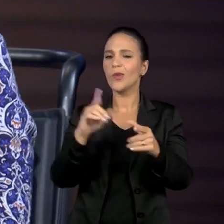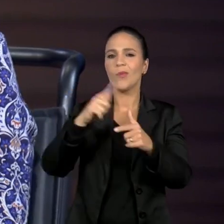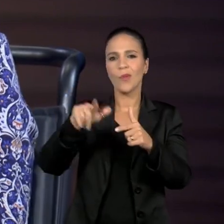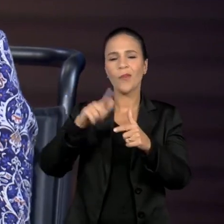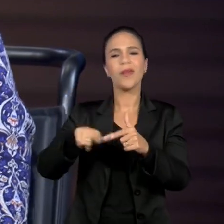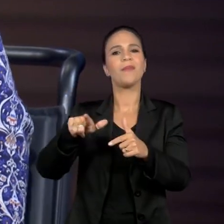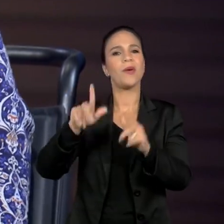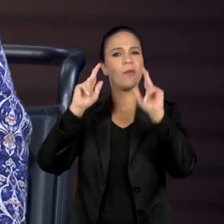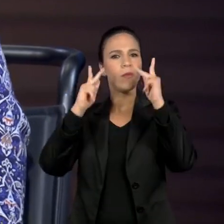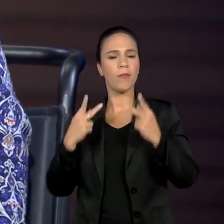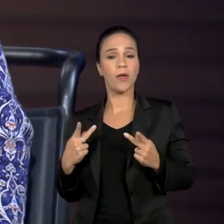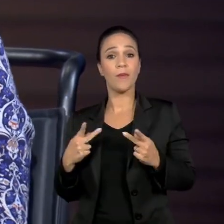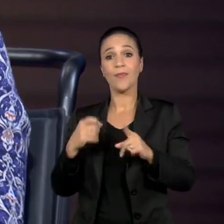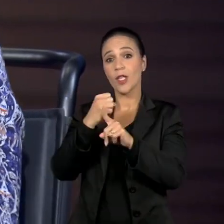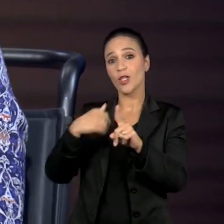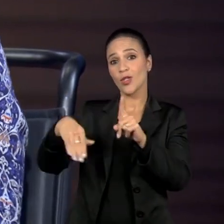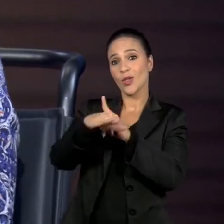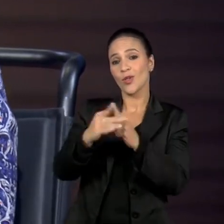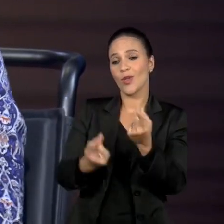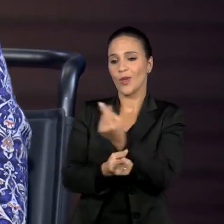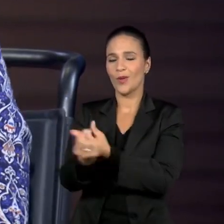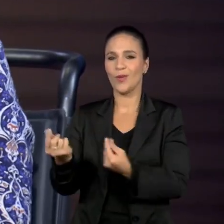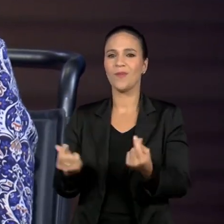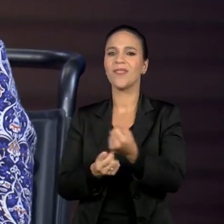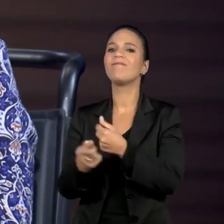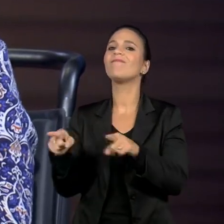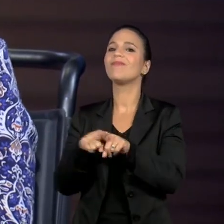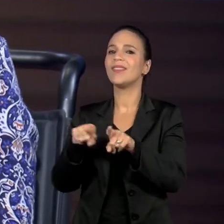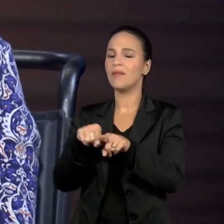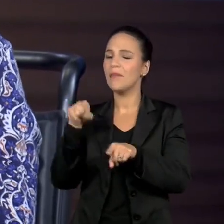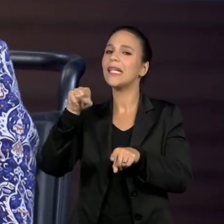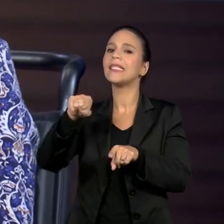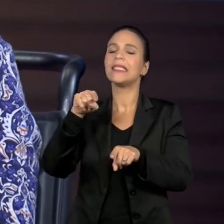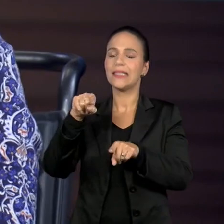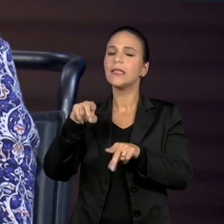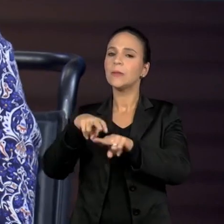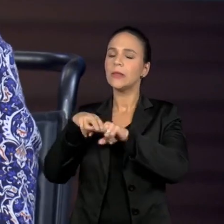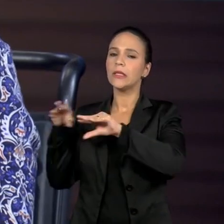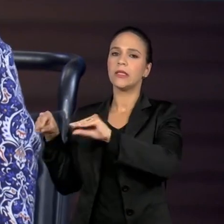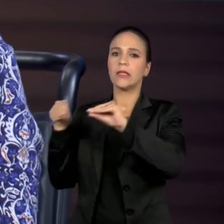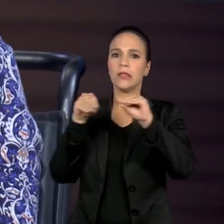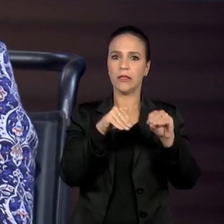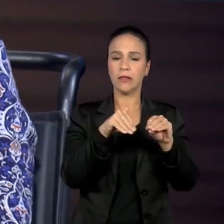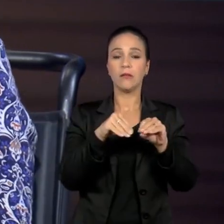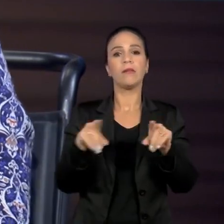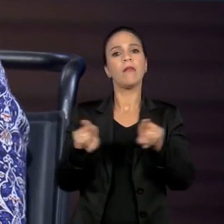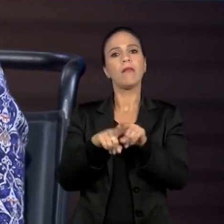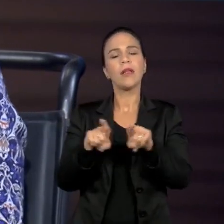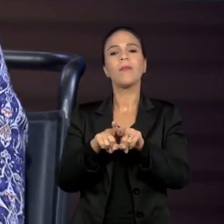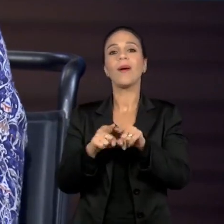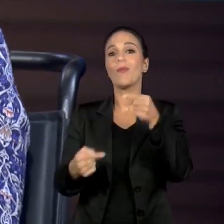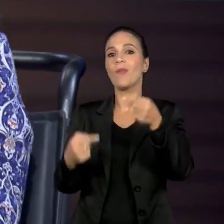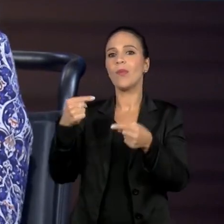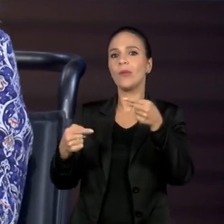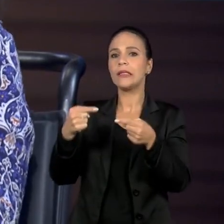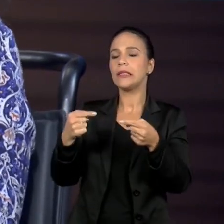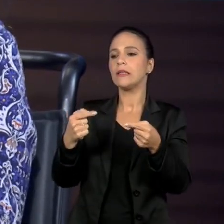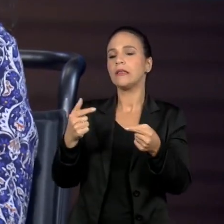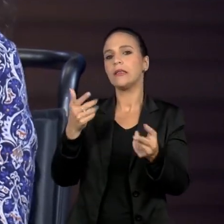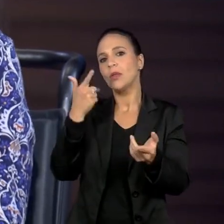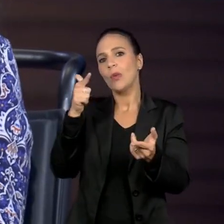severo. Professora? Sim, acho que complementando a fala da Beatriz, além de situações que envolvem guerras,